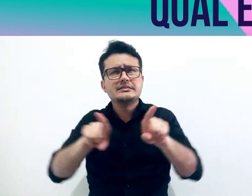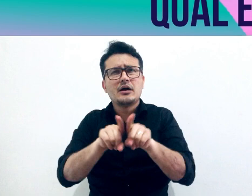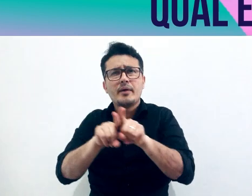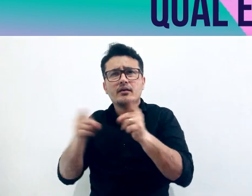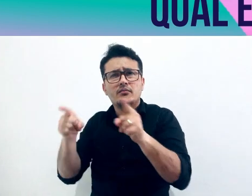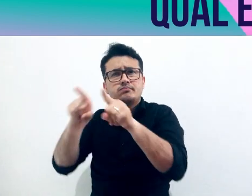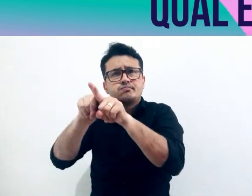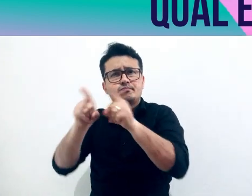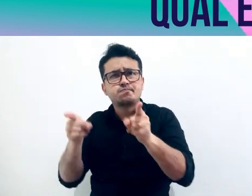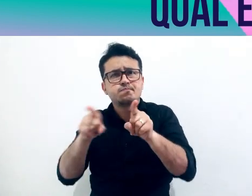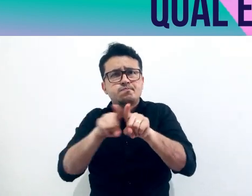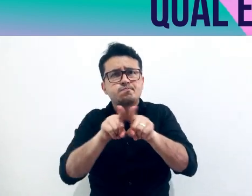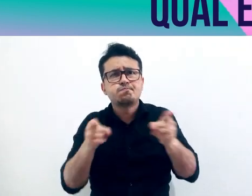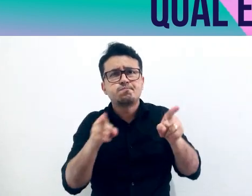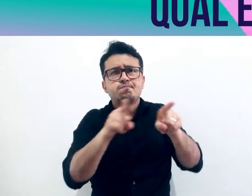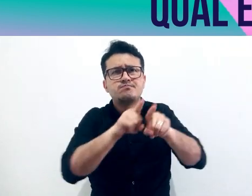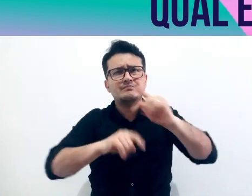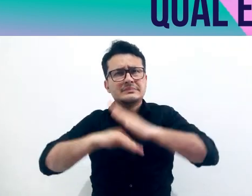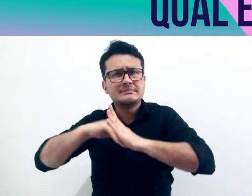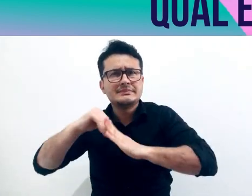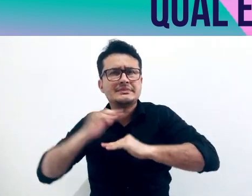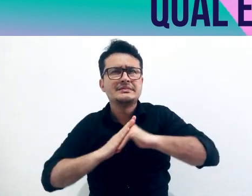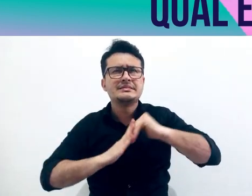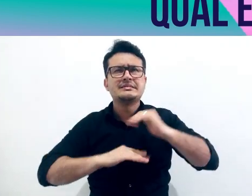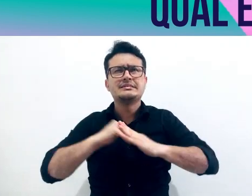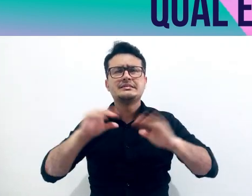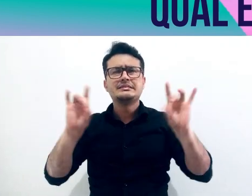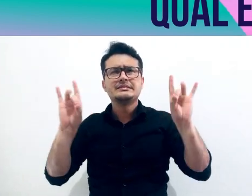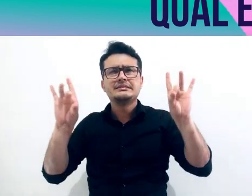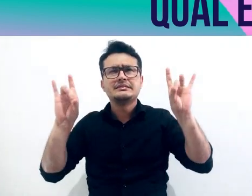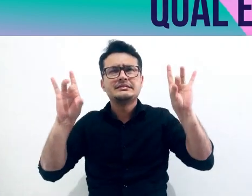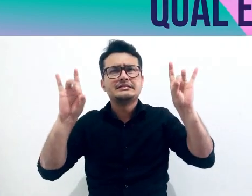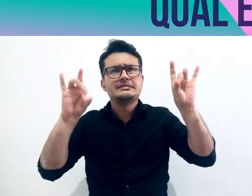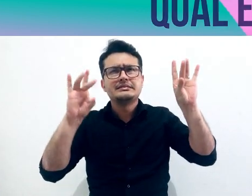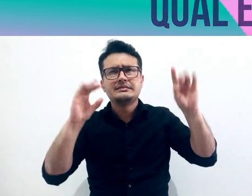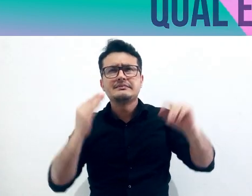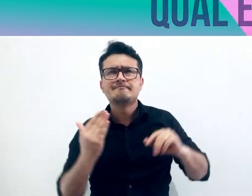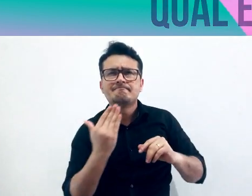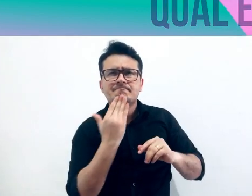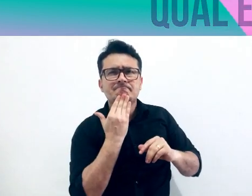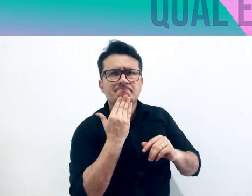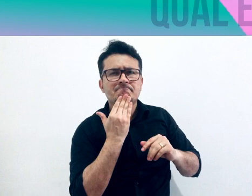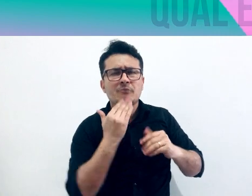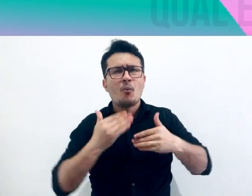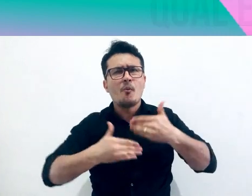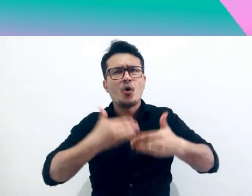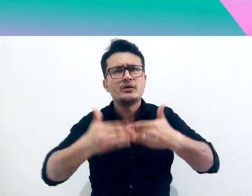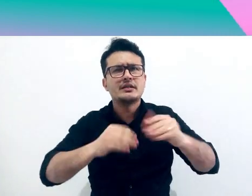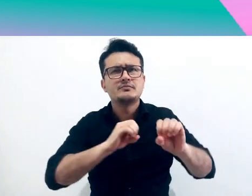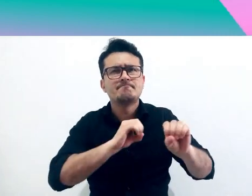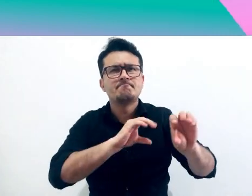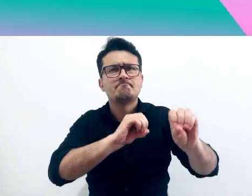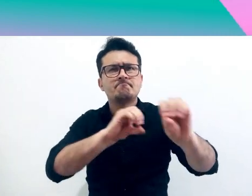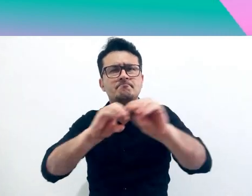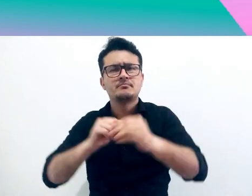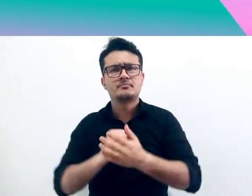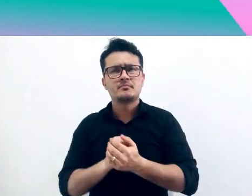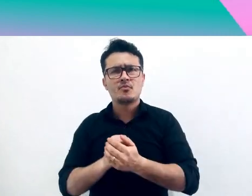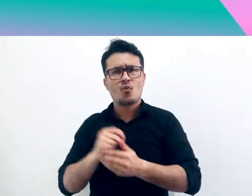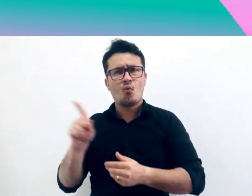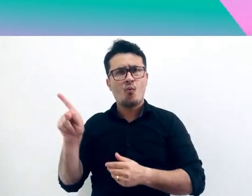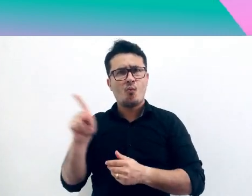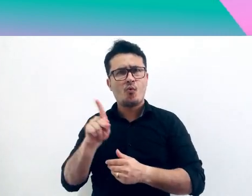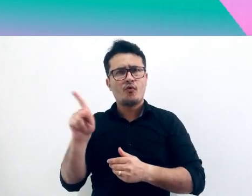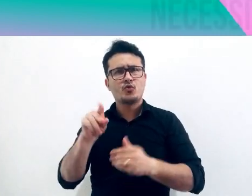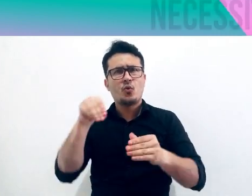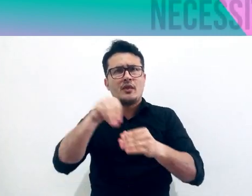de apoio que proporcionam a ação de profissionais especializados para favorecer o processo educacional. O professor